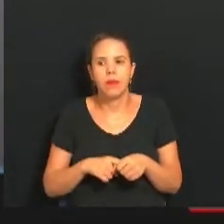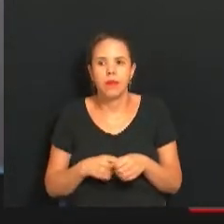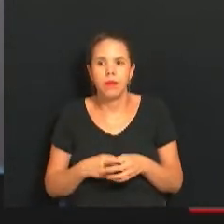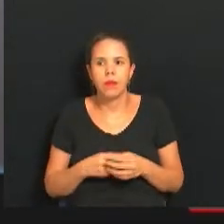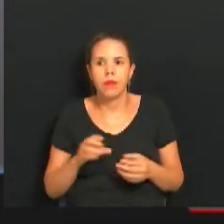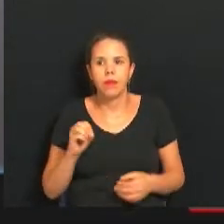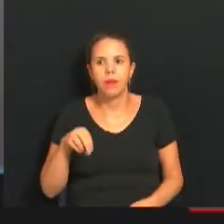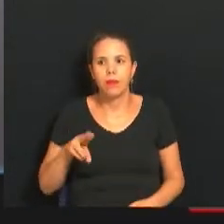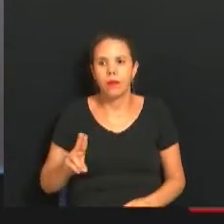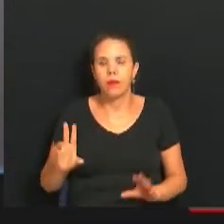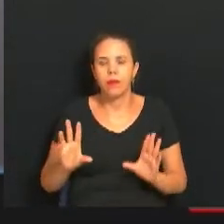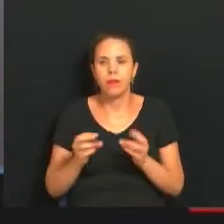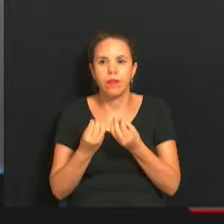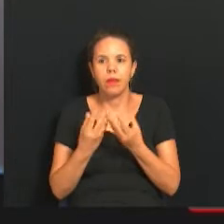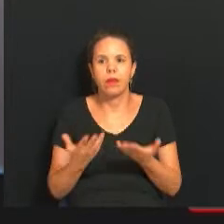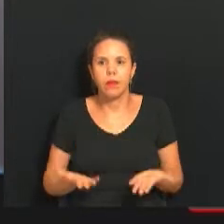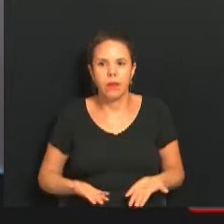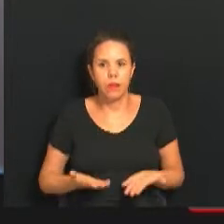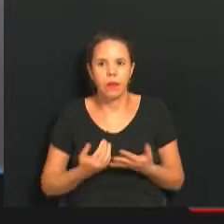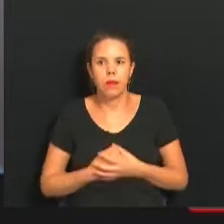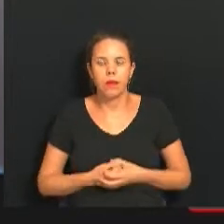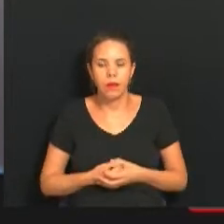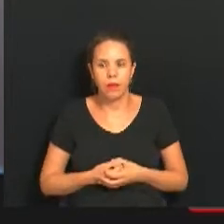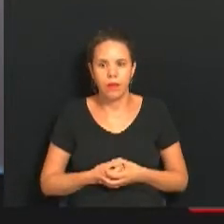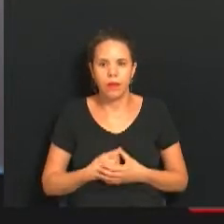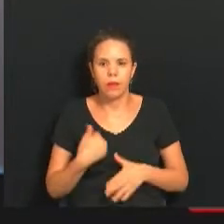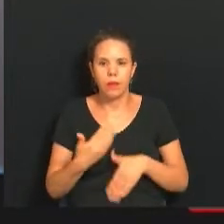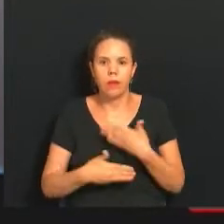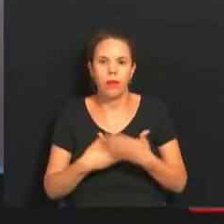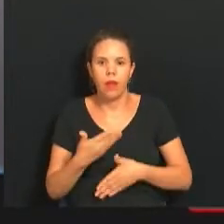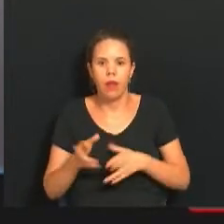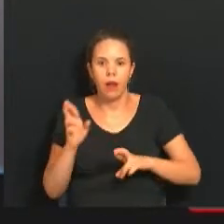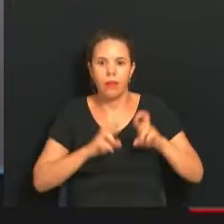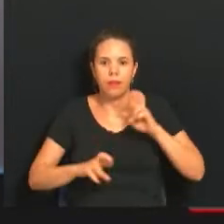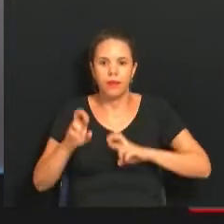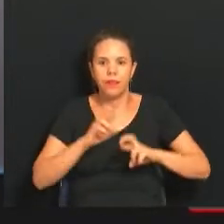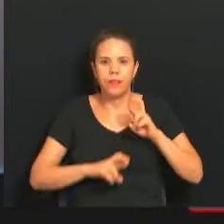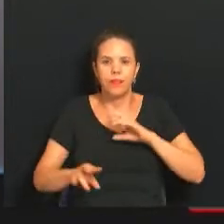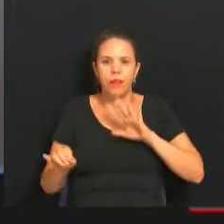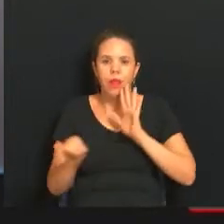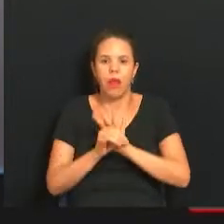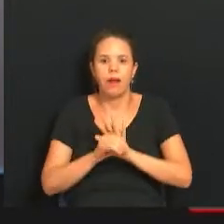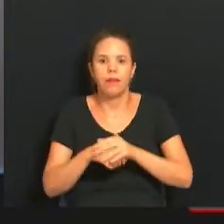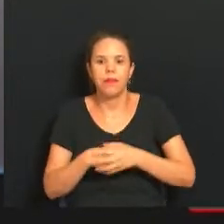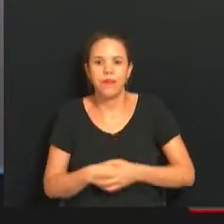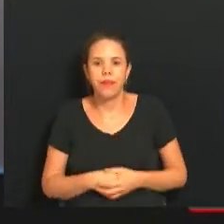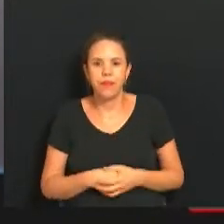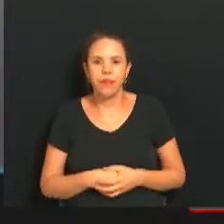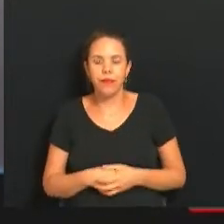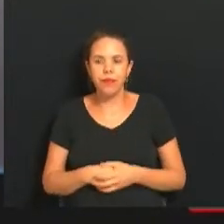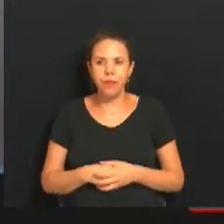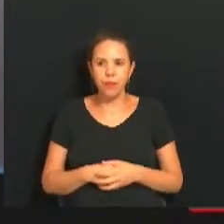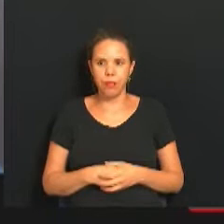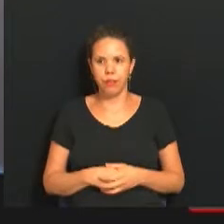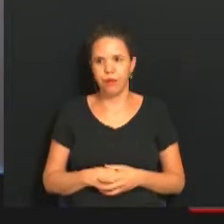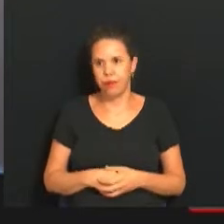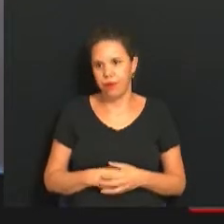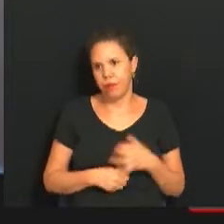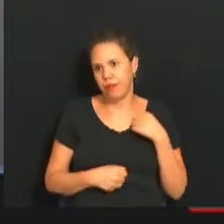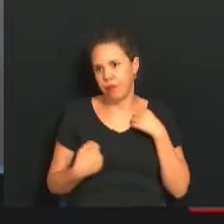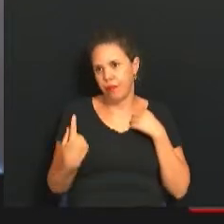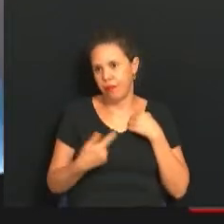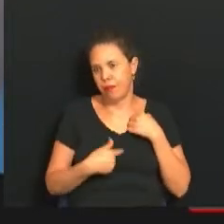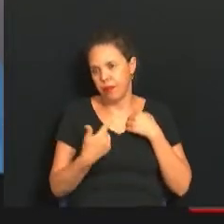ONU, elas passam também por processos de revisão da sua própria identidade, né? O fato de que a gente não